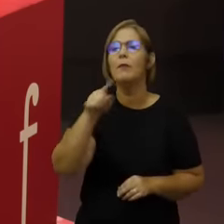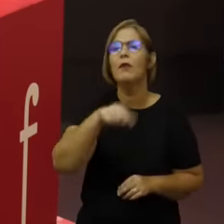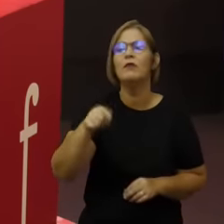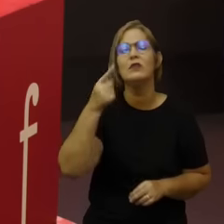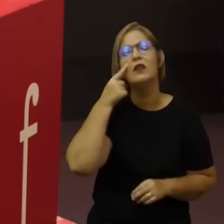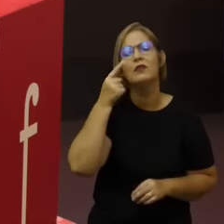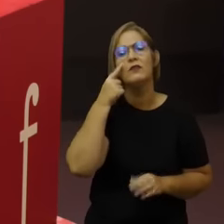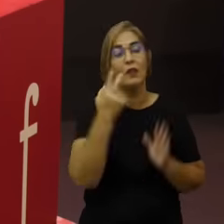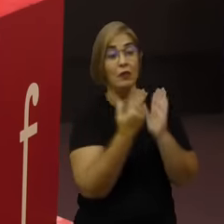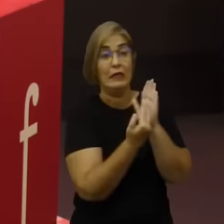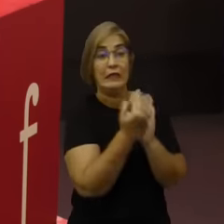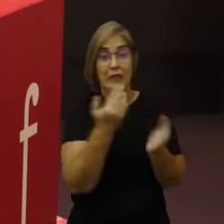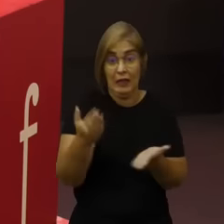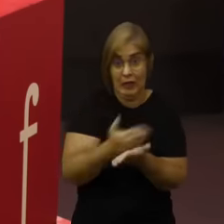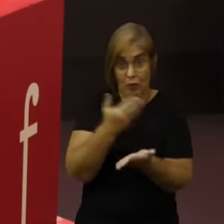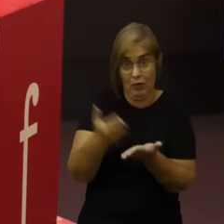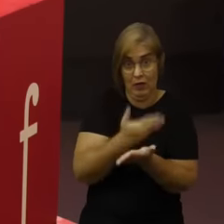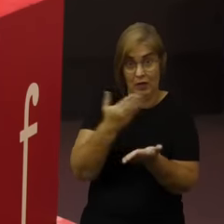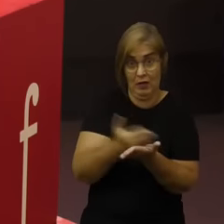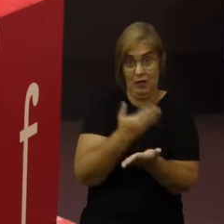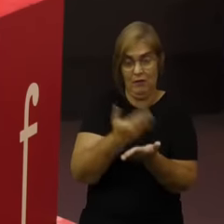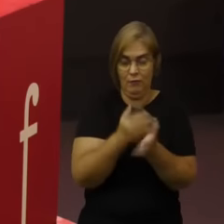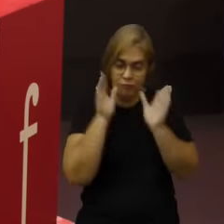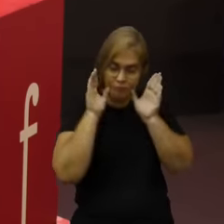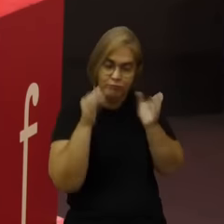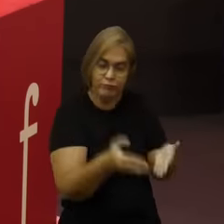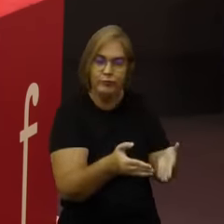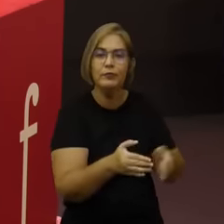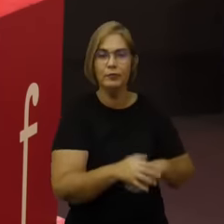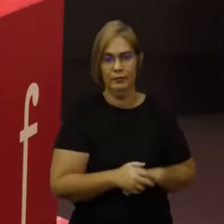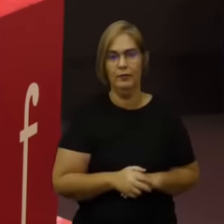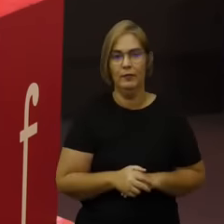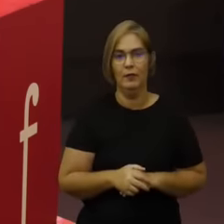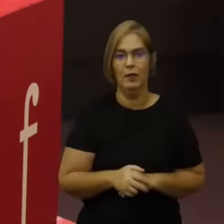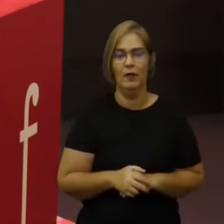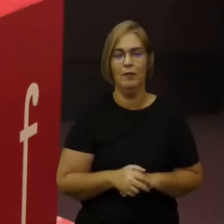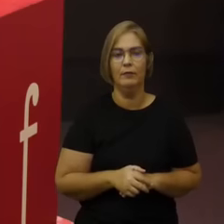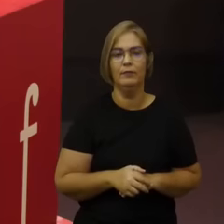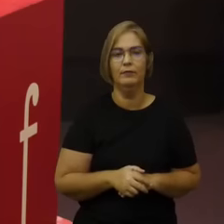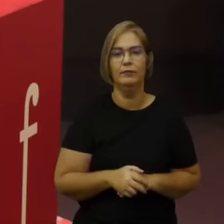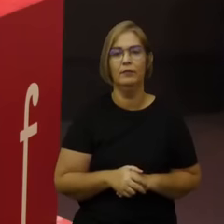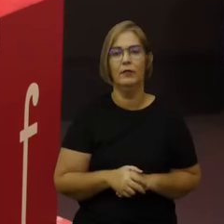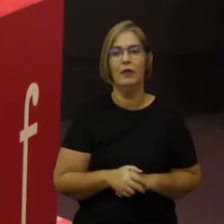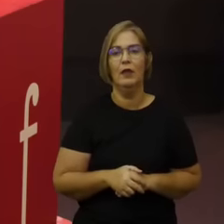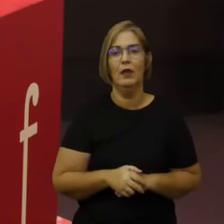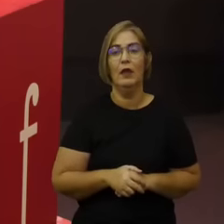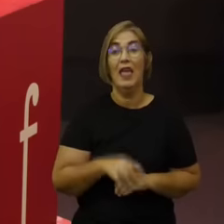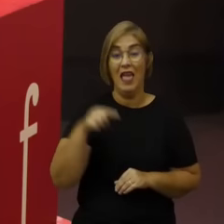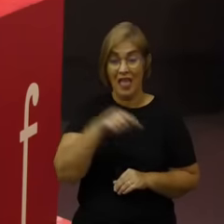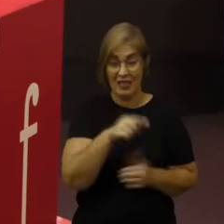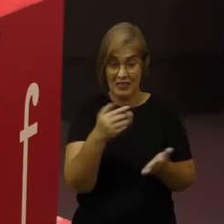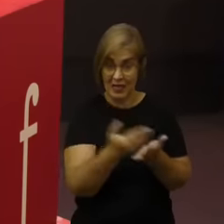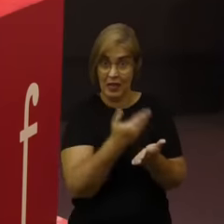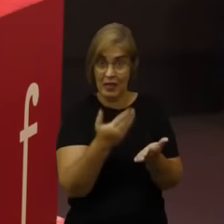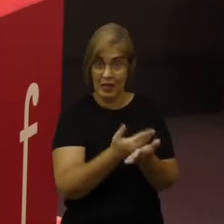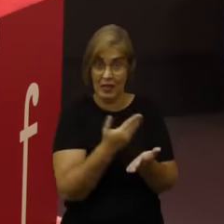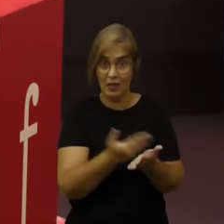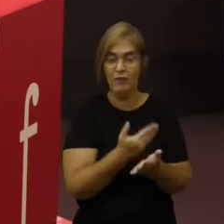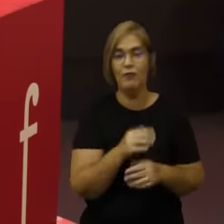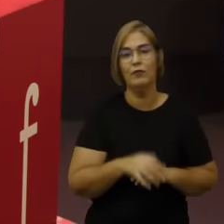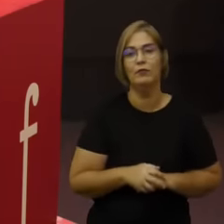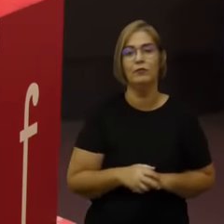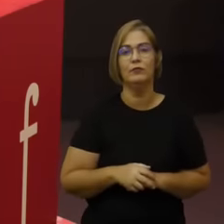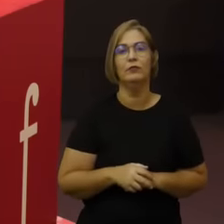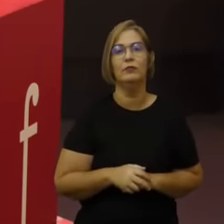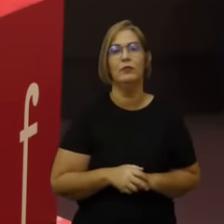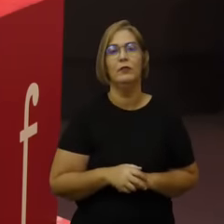nesta obra ah eh filosófica, não é? Bem, essa obra e a obra do Cami, o pensamento do